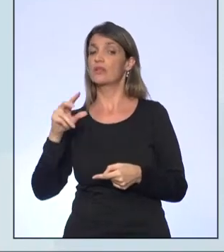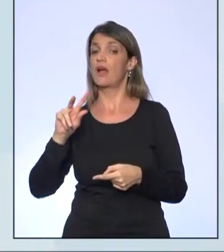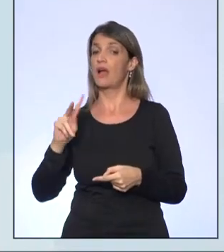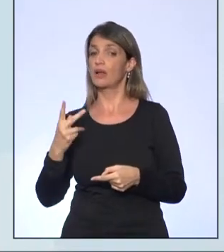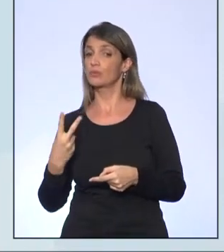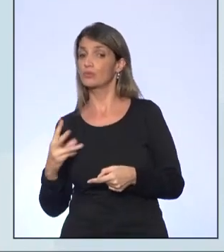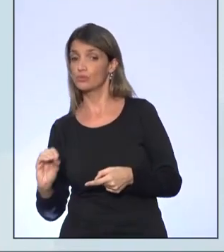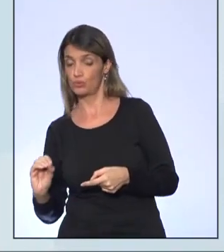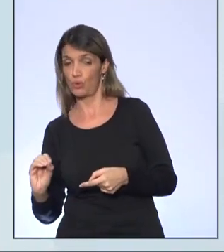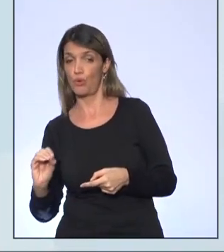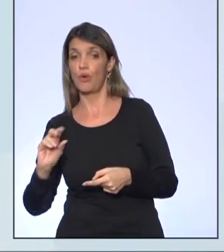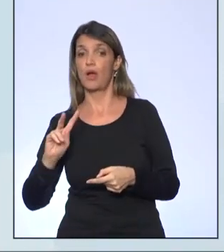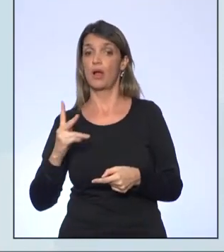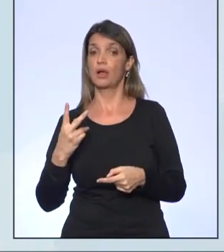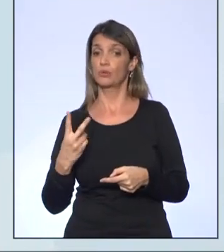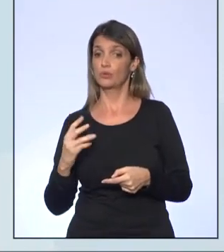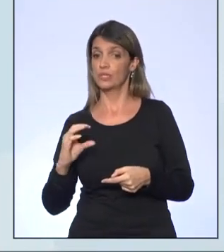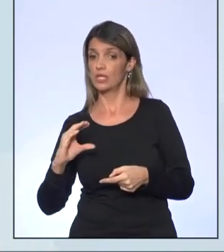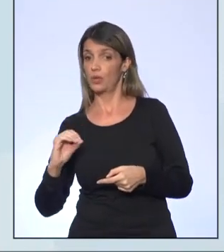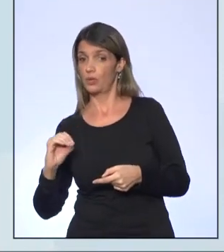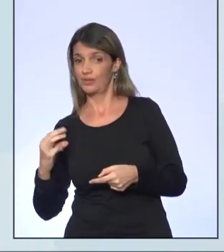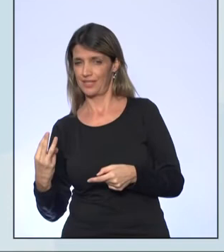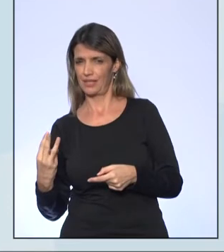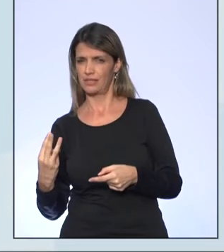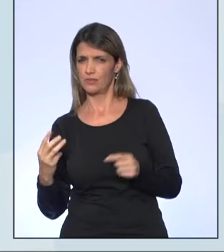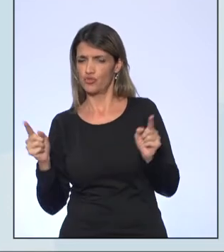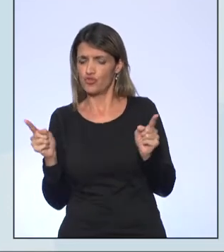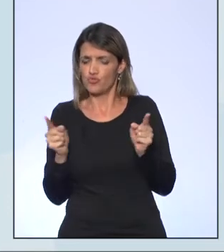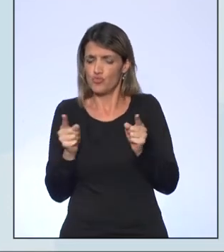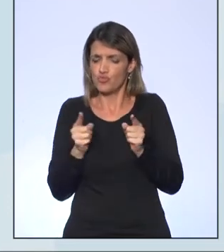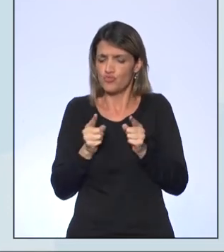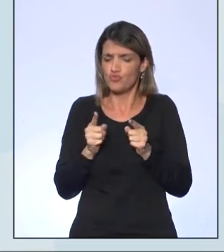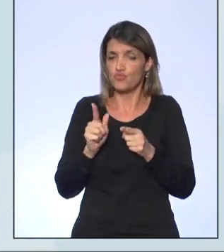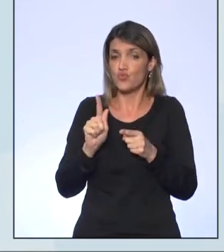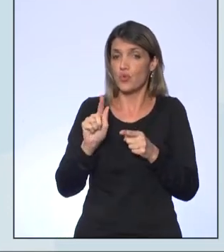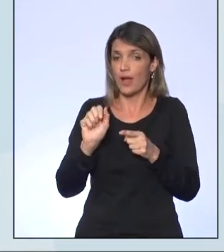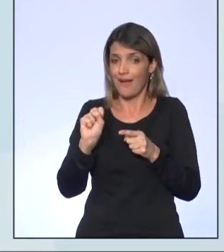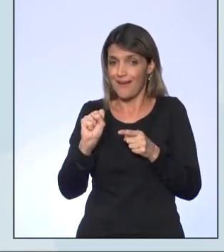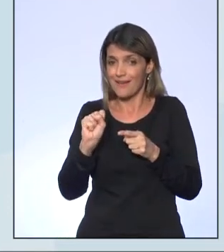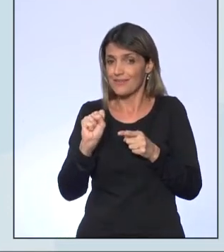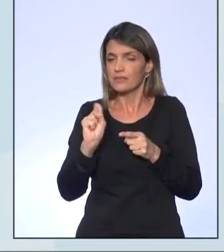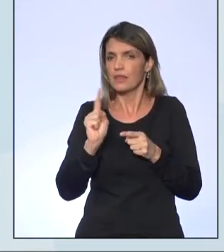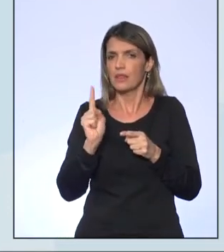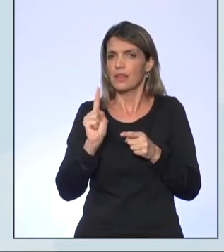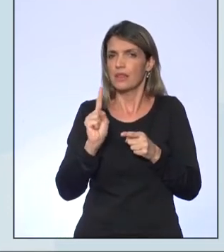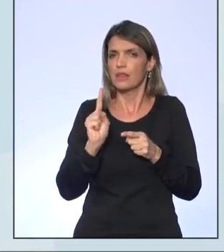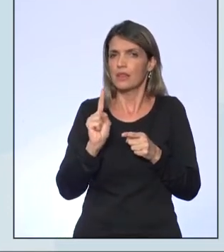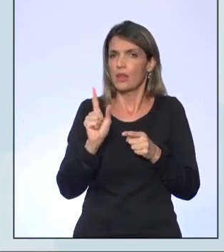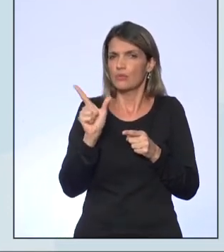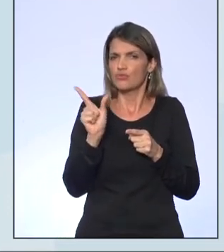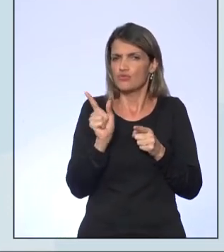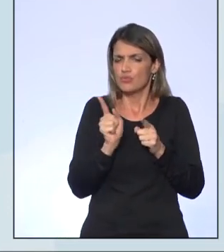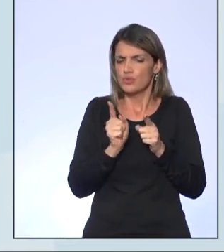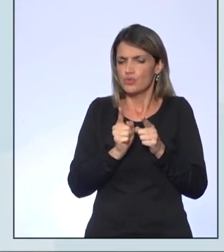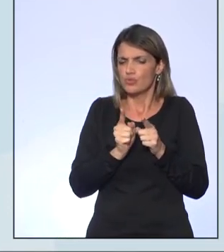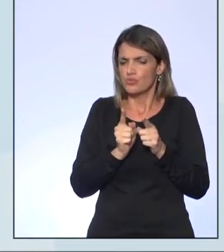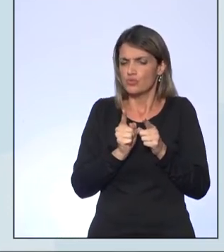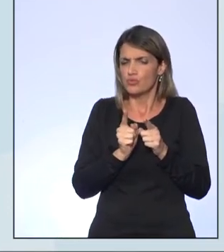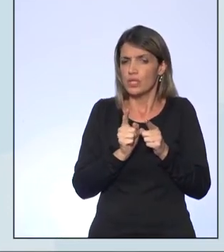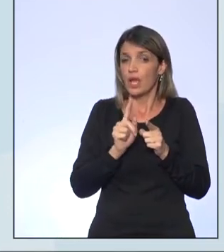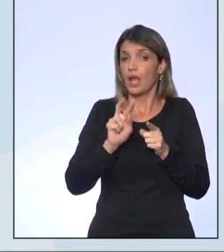o ácido? Quando a gente diminui o nosso gás carbônico, a gente não está diminuindo a concentração do nosso